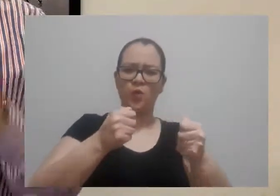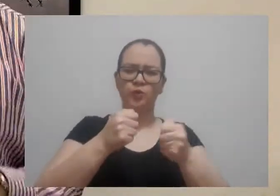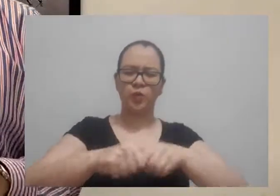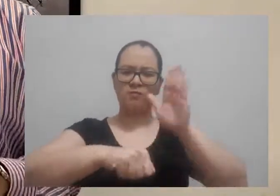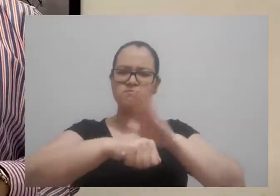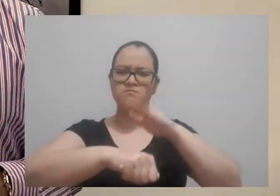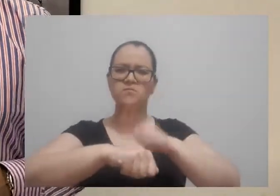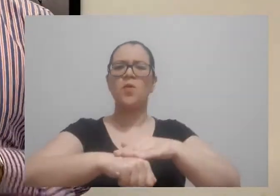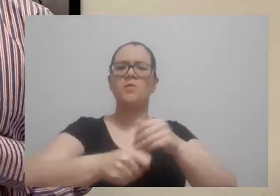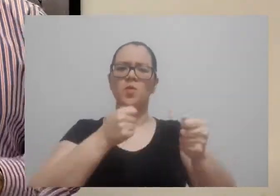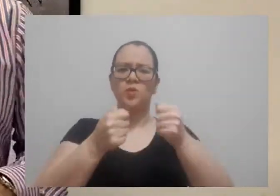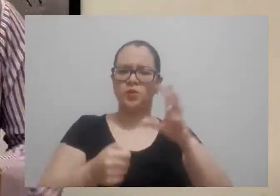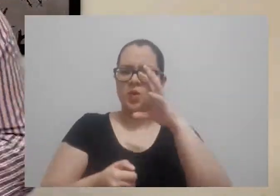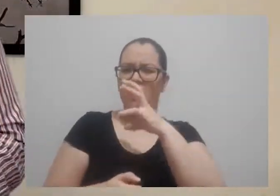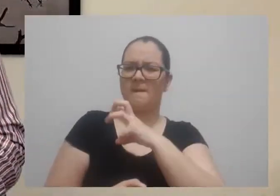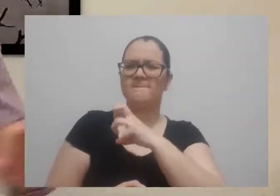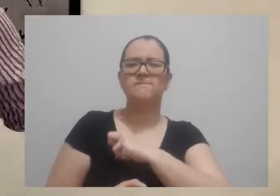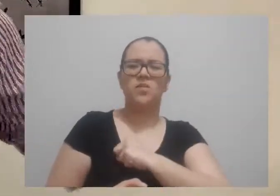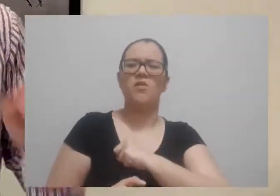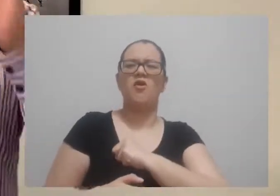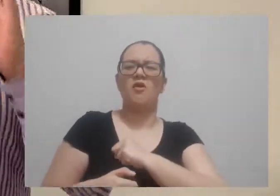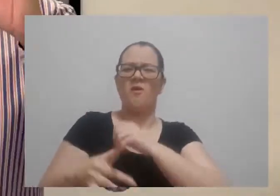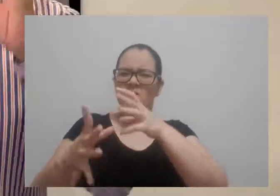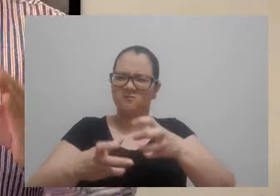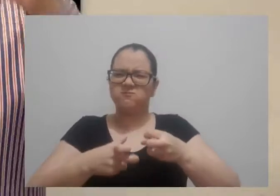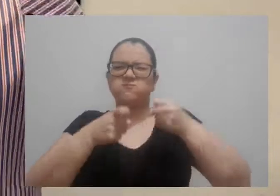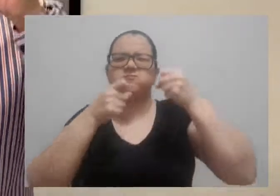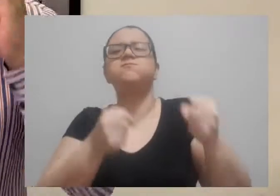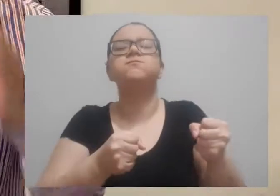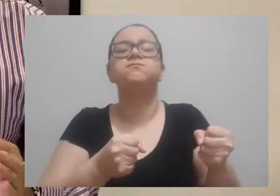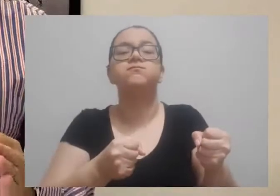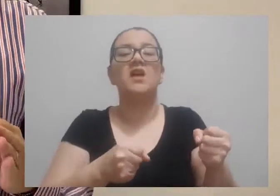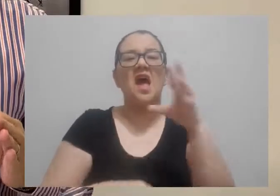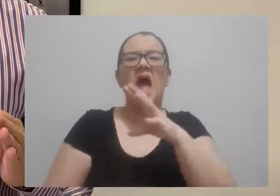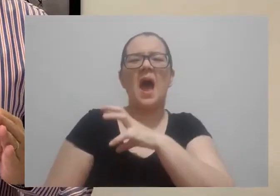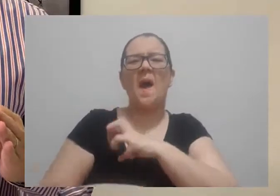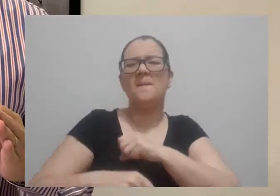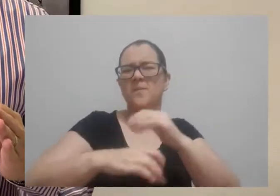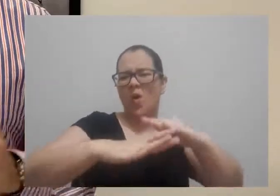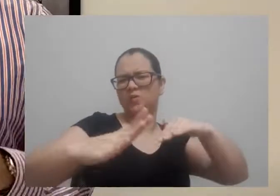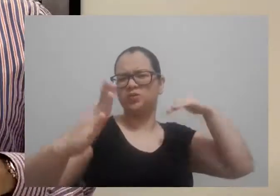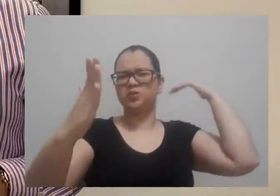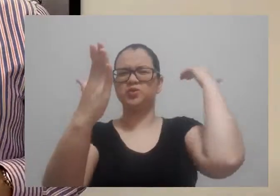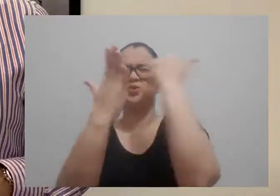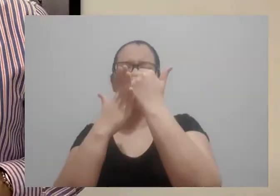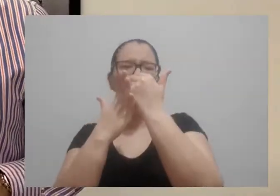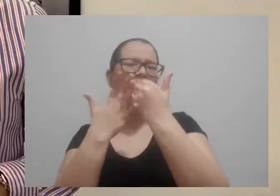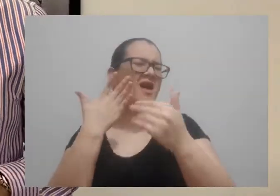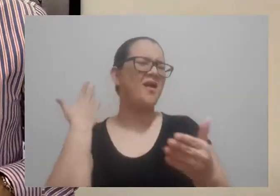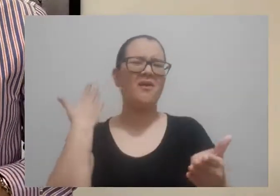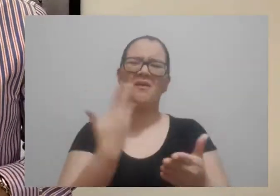é tão poderoso que ele rejeita absolutamente qualquer possibilidade de